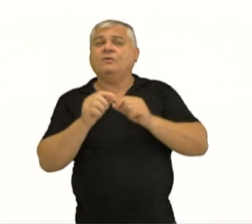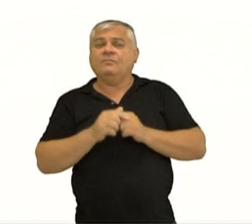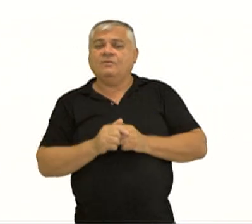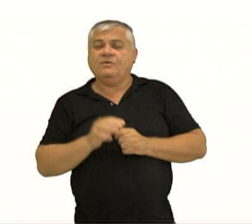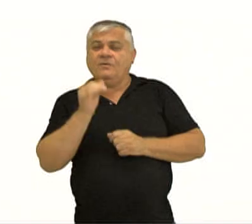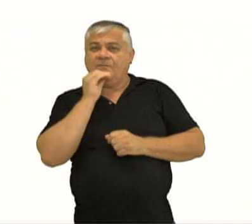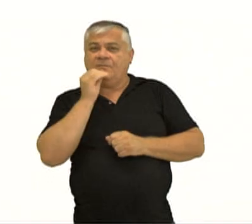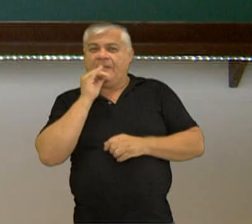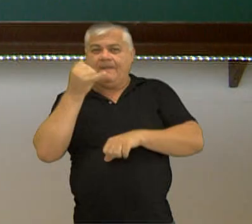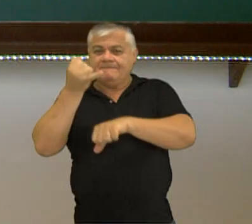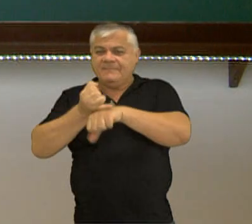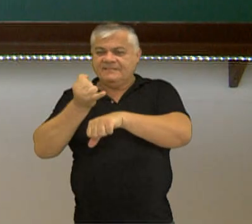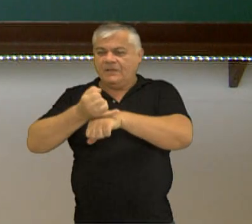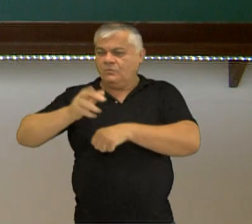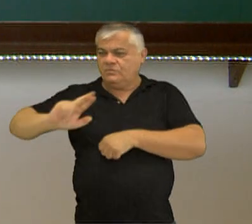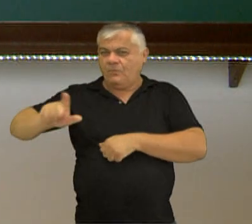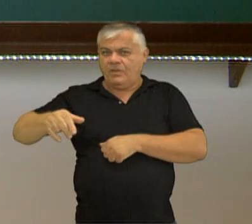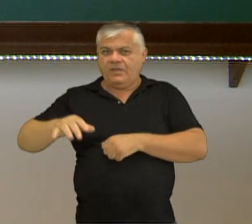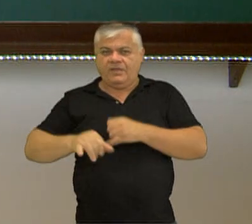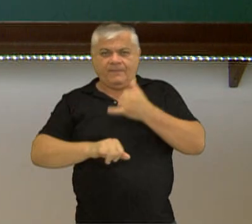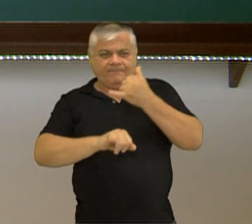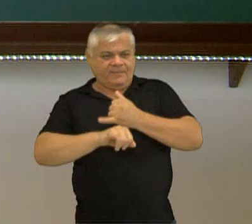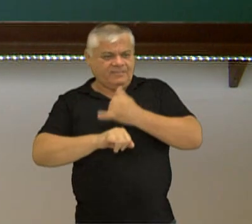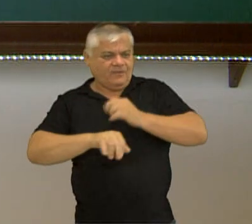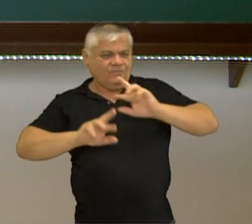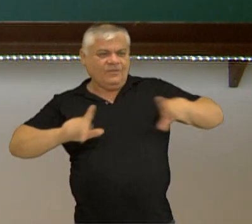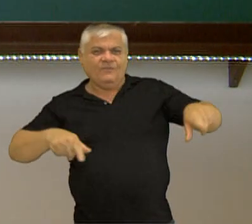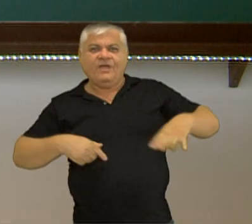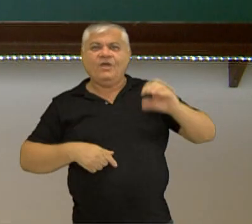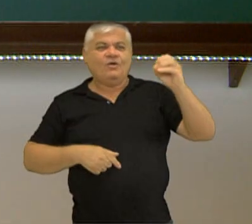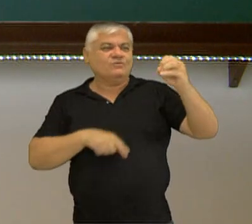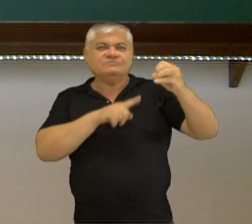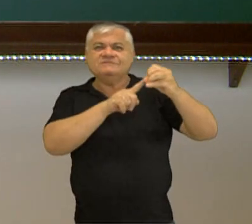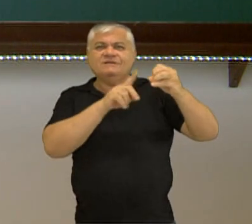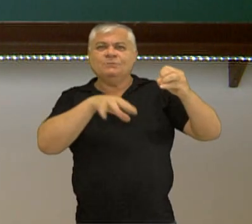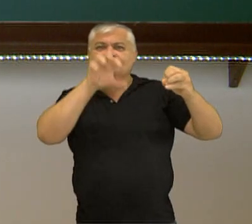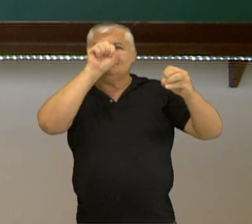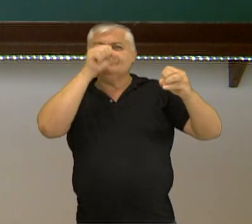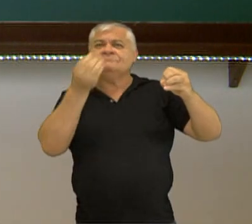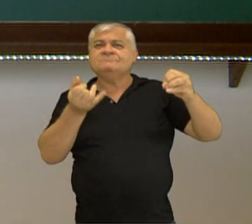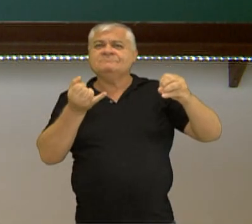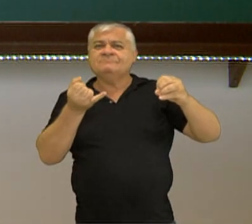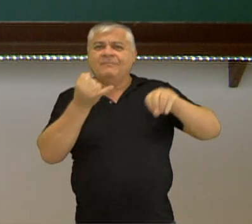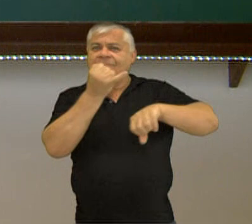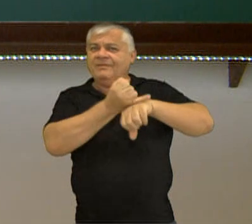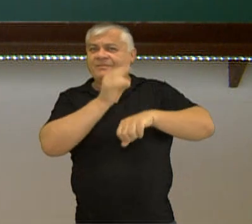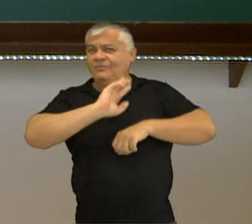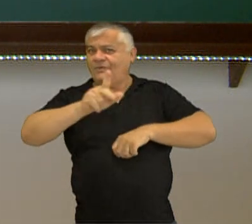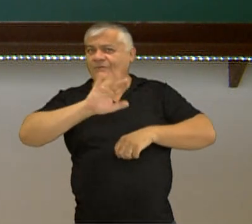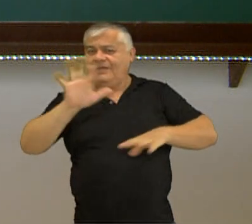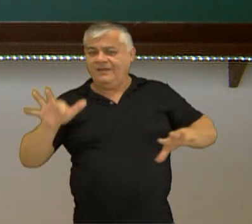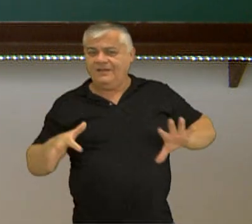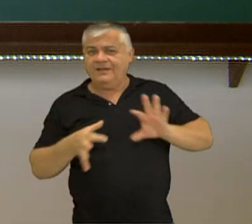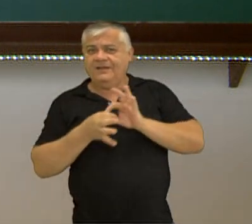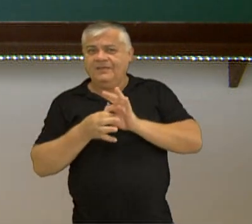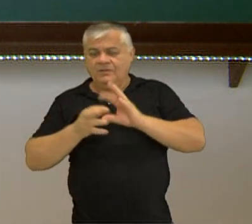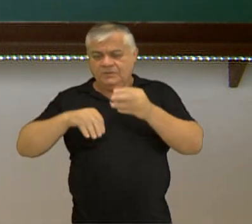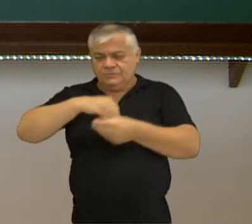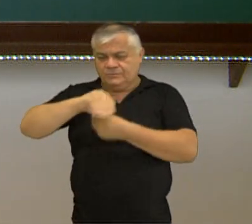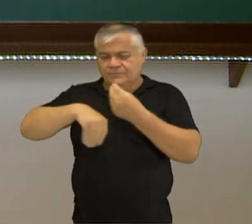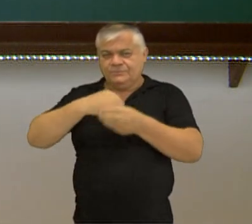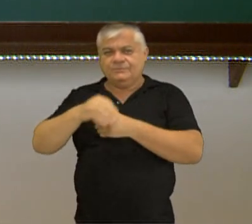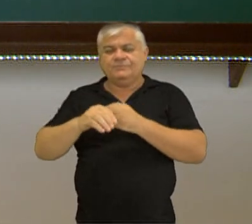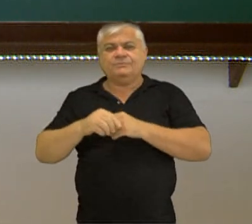não metais. Olha o oxigênio aqui, ó. Ametais. São ametais e se ligam para formar o